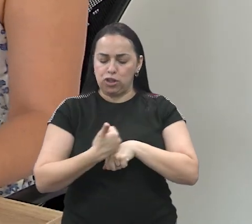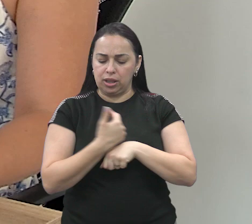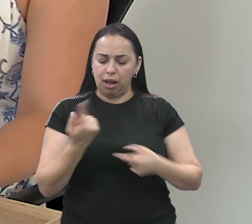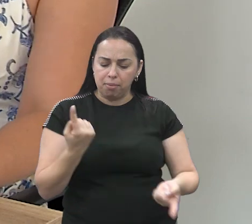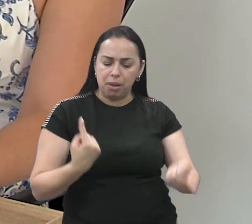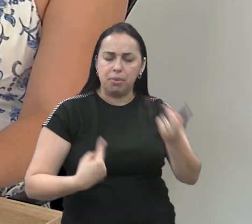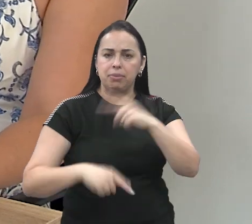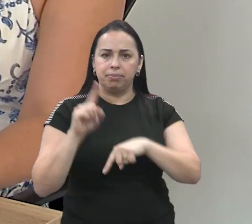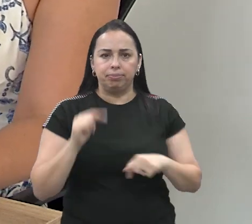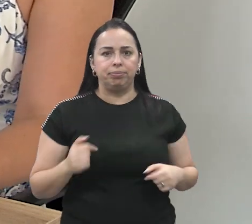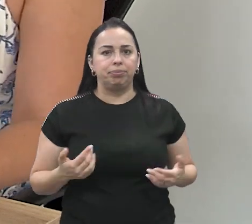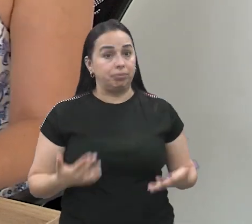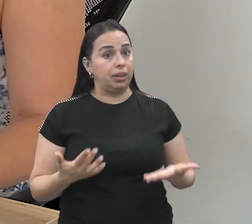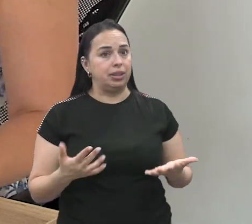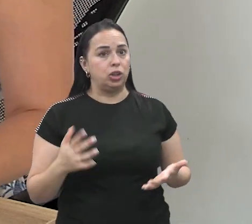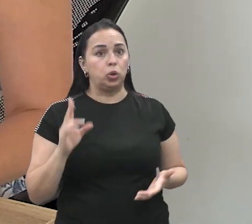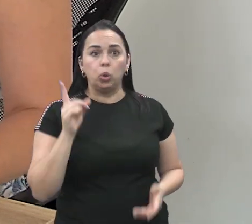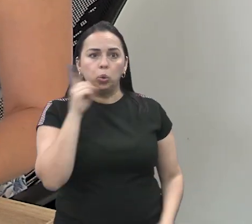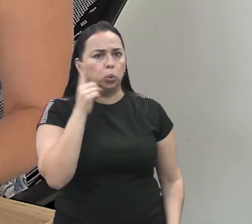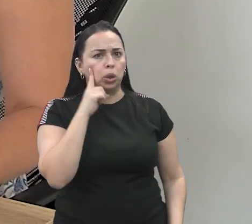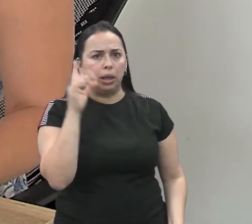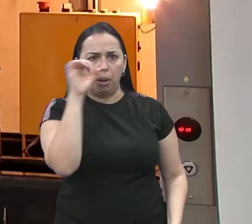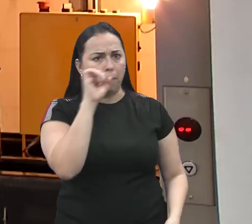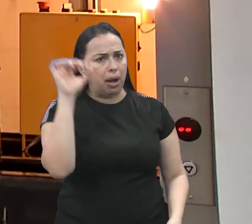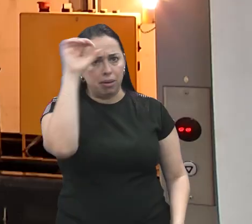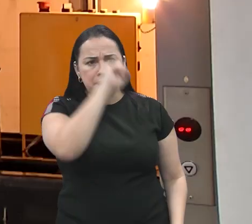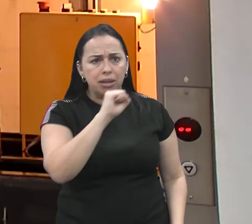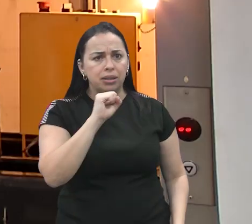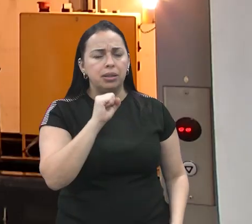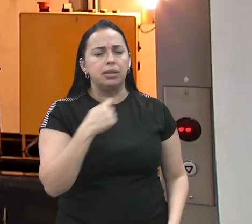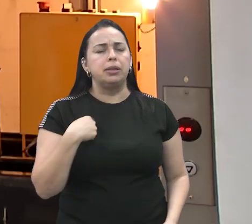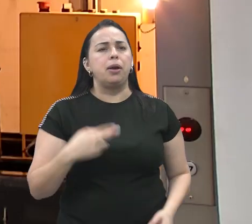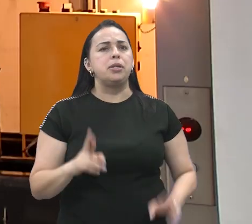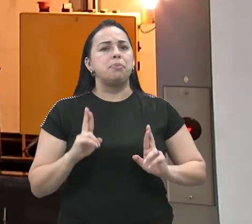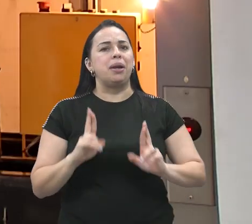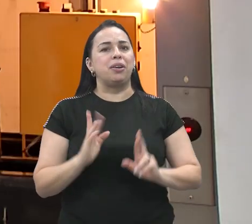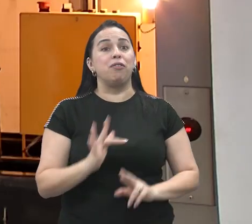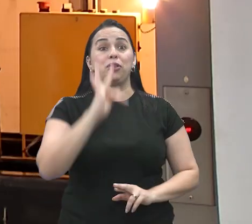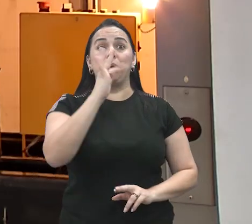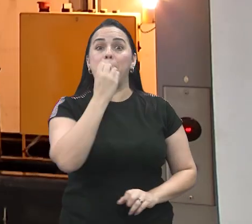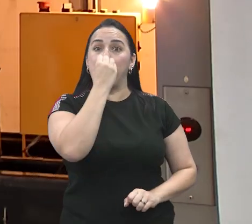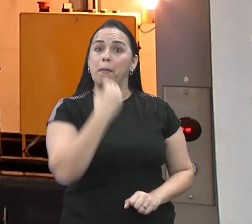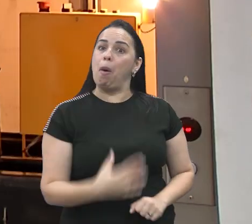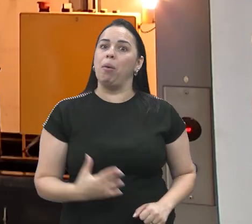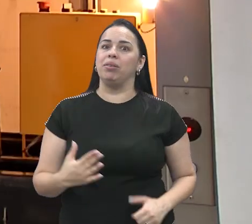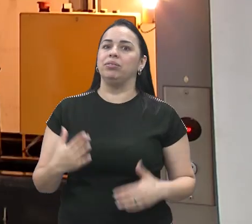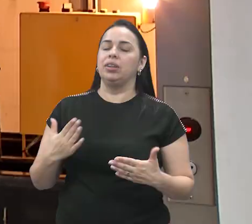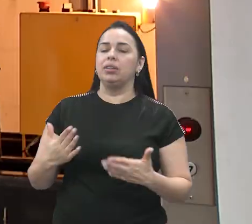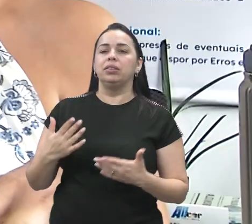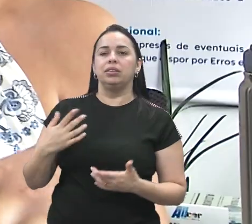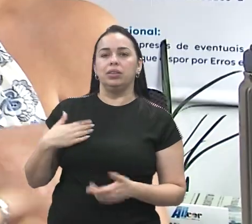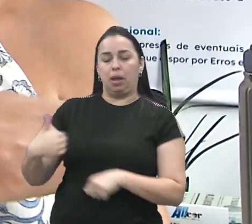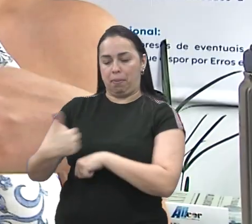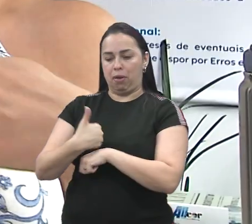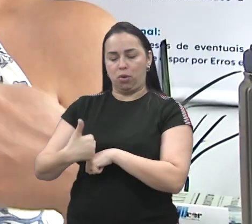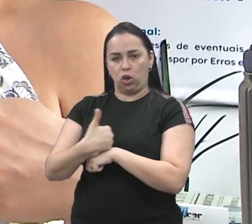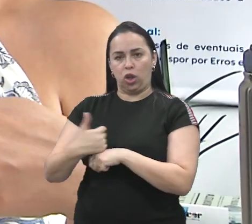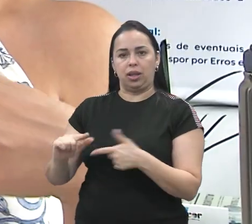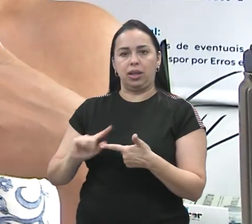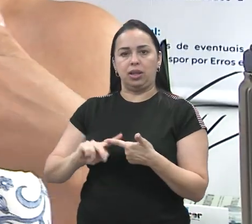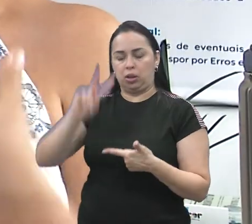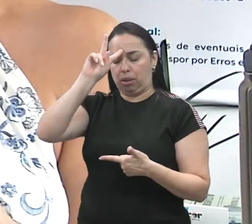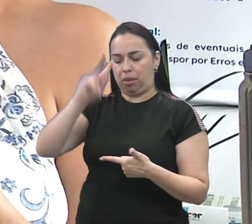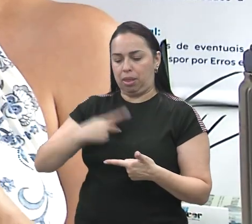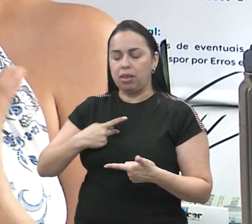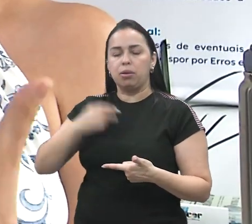busca por crescimento e realização profissional. Eu estou aprendendo cada dia mais, né? Vamos ver. Tomara que seja um futuro bom, né? Você tem uma